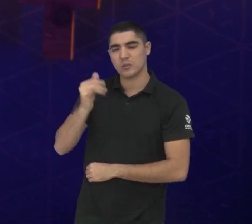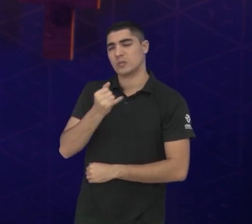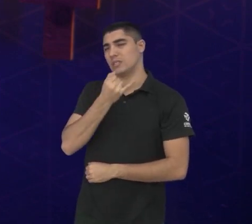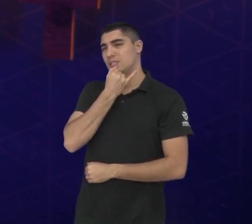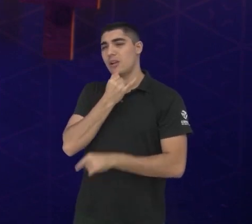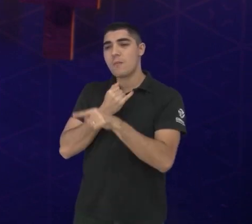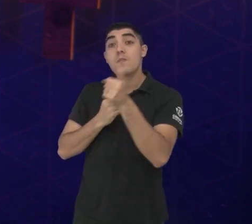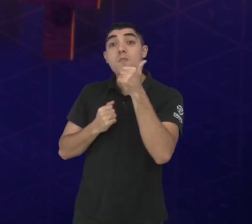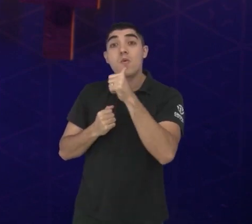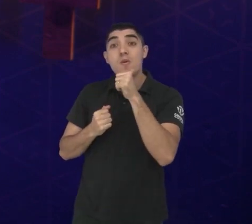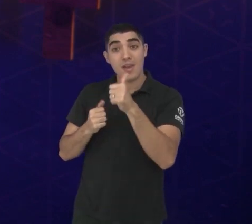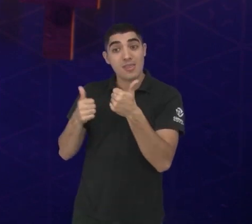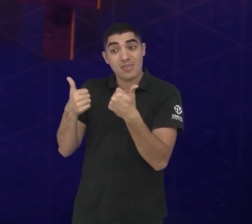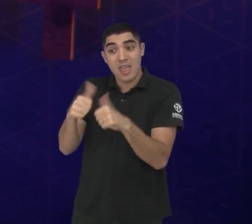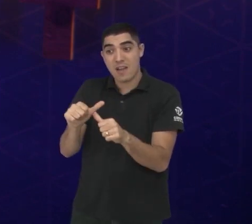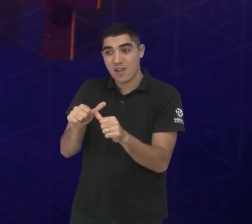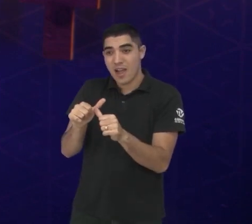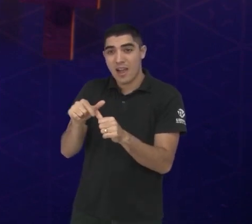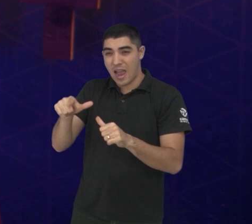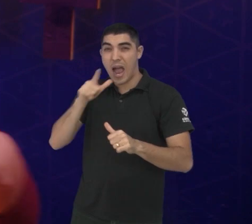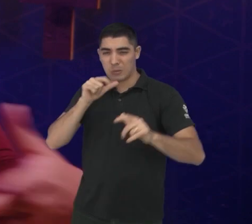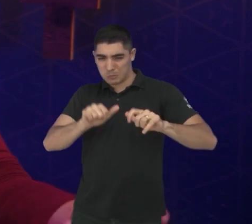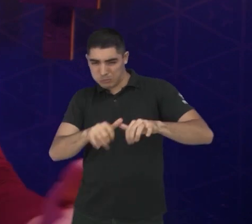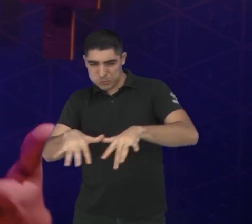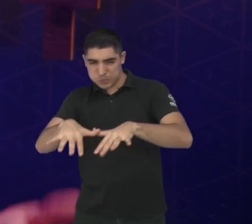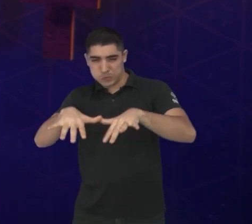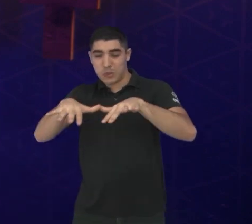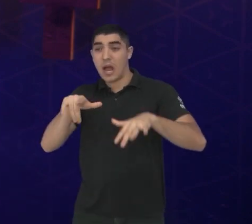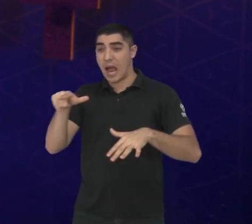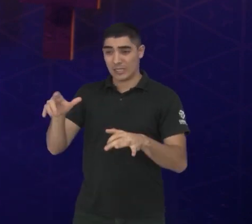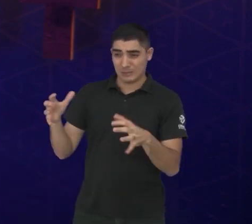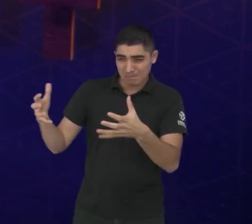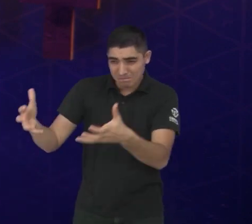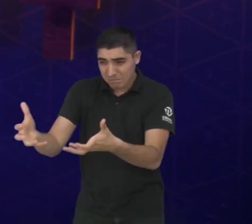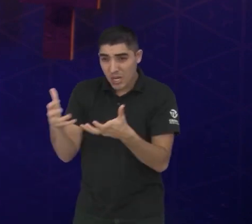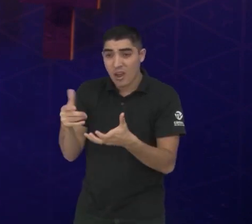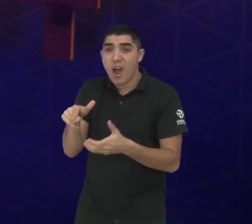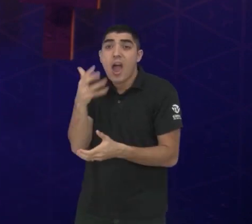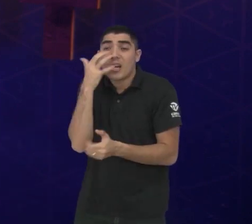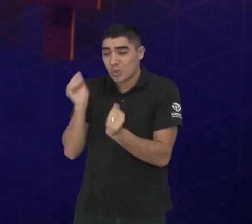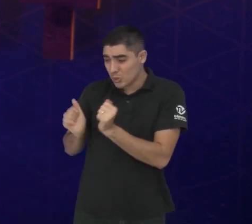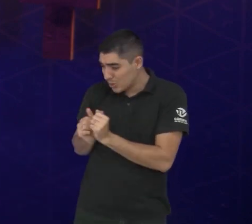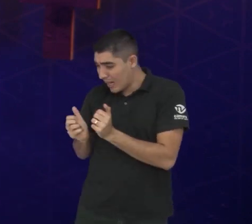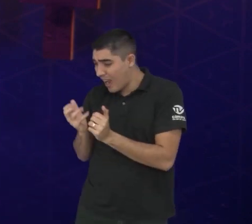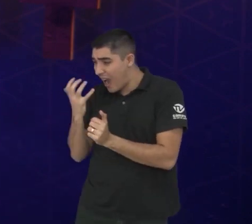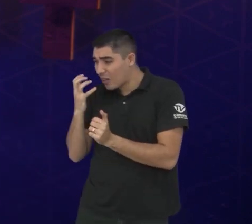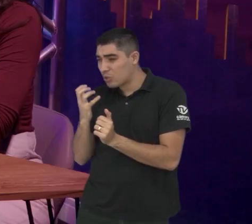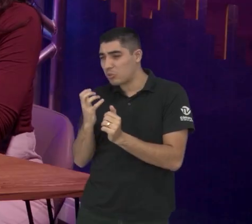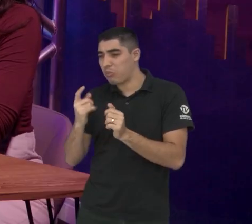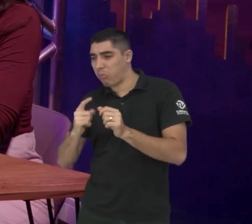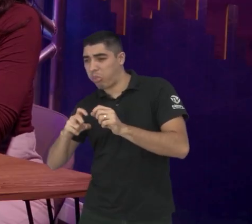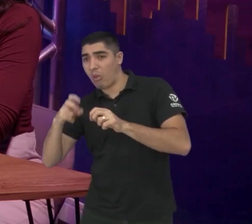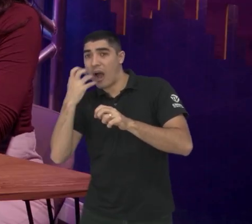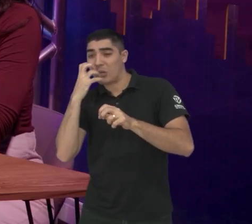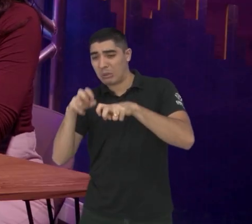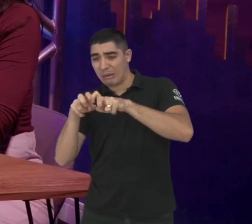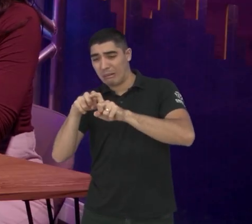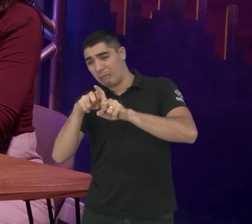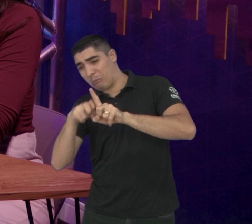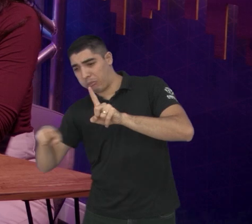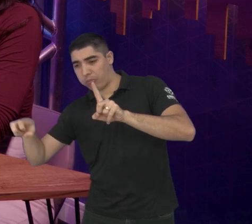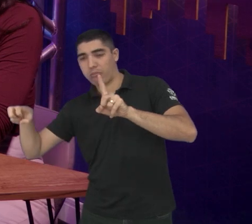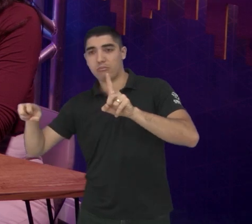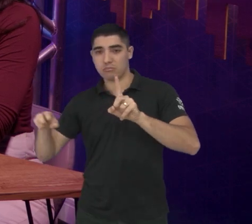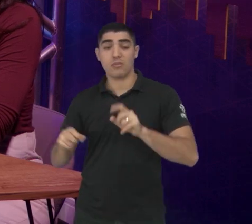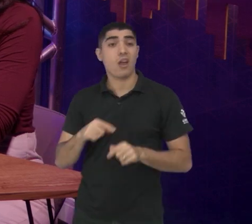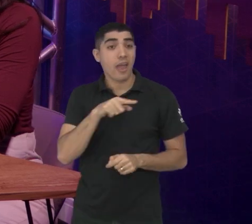moradora sendo resgatada, ela teve de acabar deixando o cachorro, foi uma imagem que choca bastante. Sim, ela se amarrando